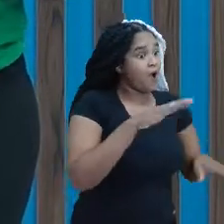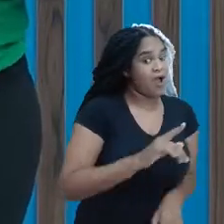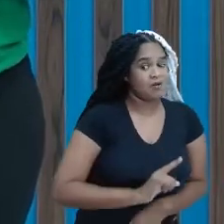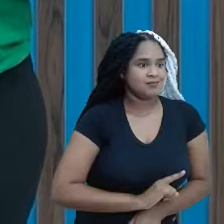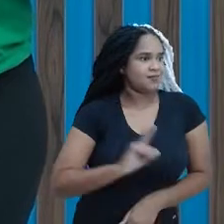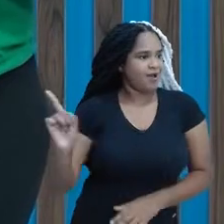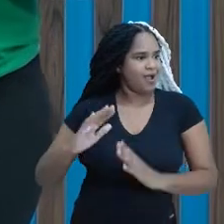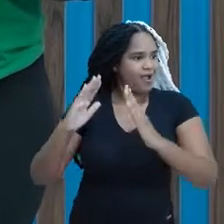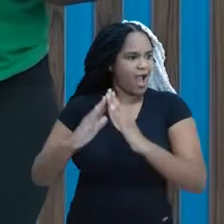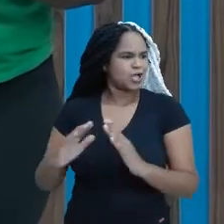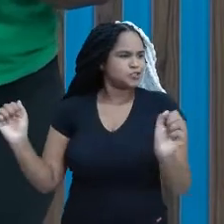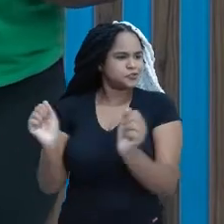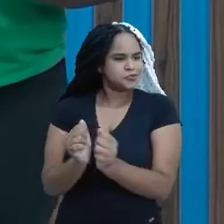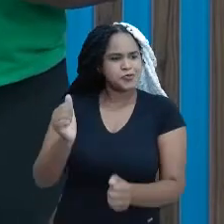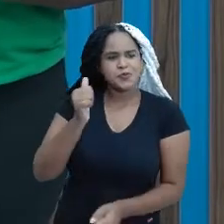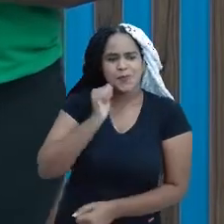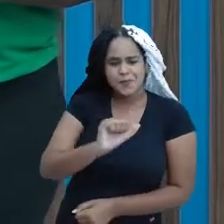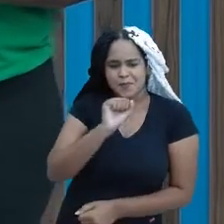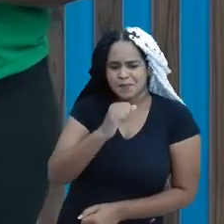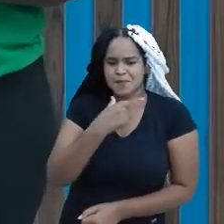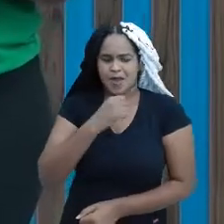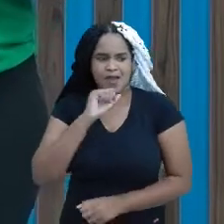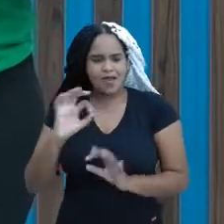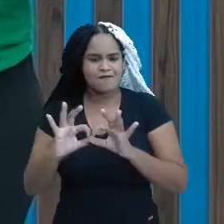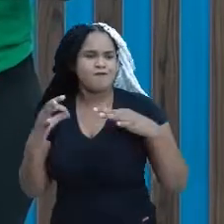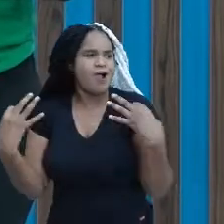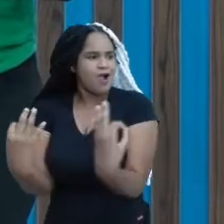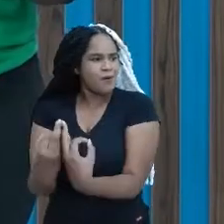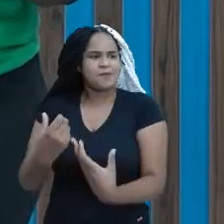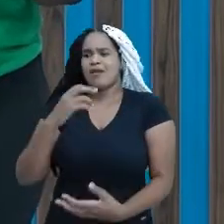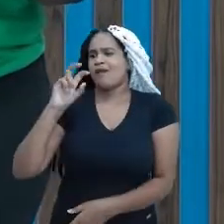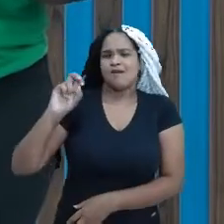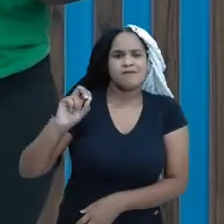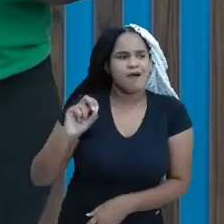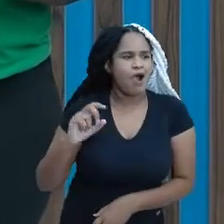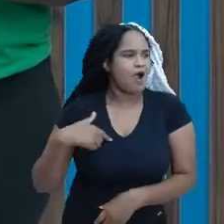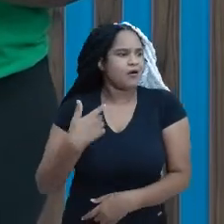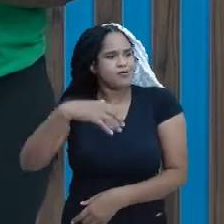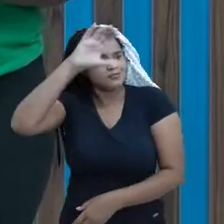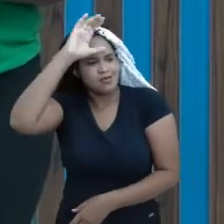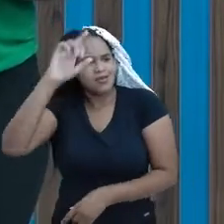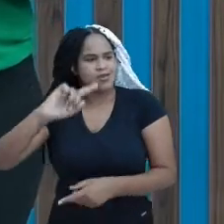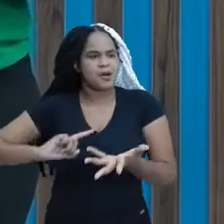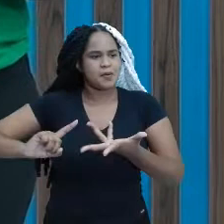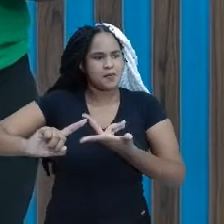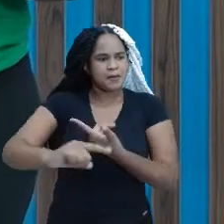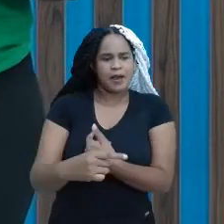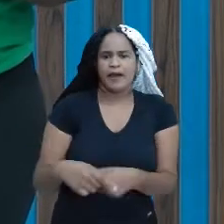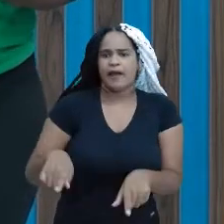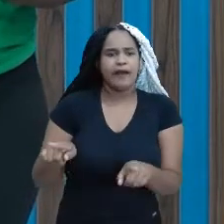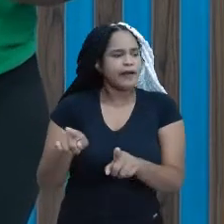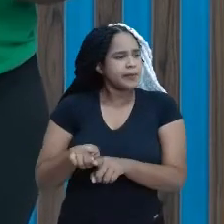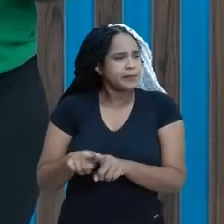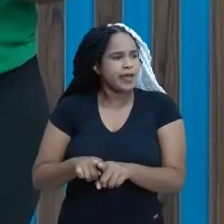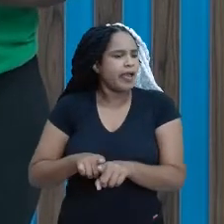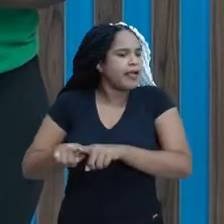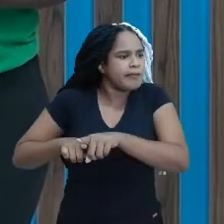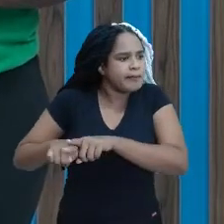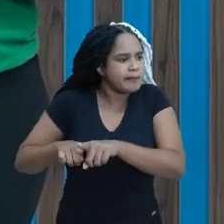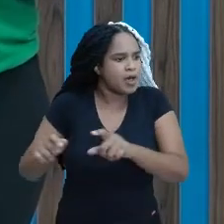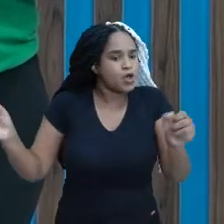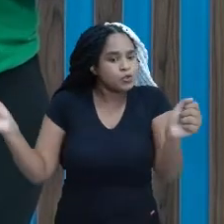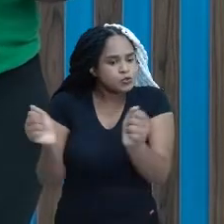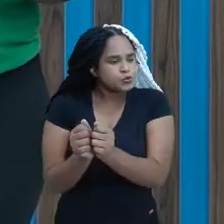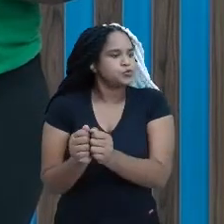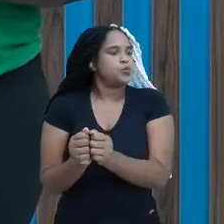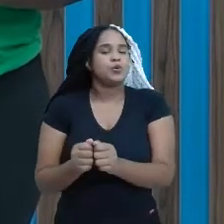meu pai, eu fiz com a minha mãe, eu fiz com a minha família, eu fiz com a minha avó, com a minha tia, eu fiz com a minha irmã. Então,